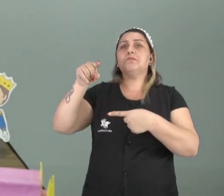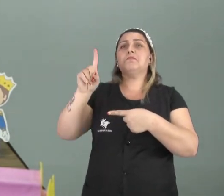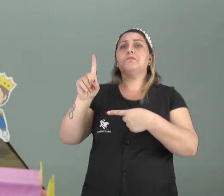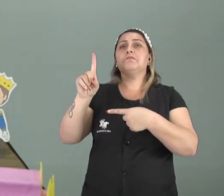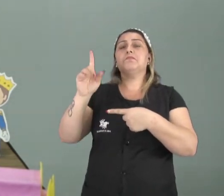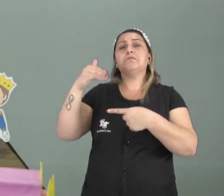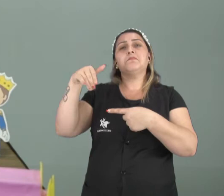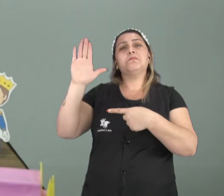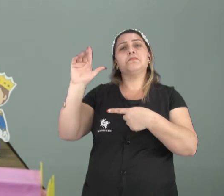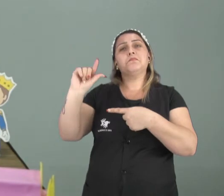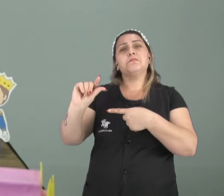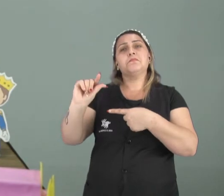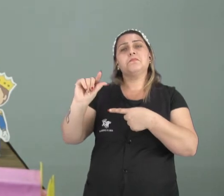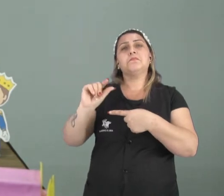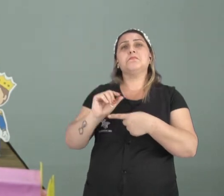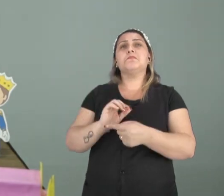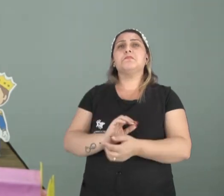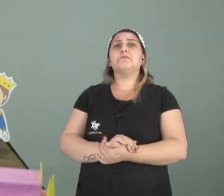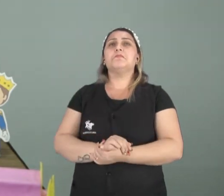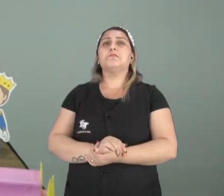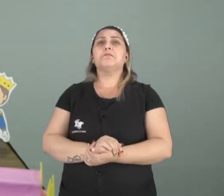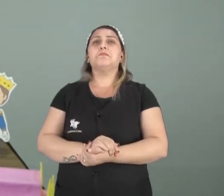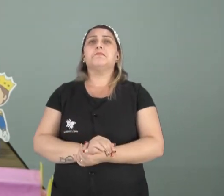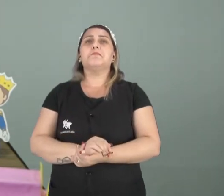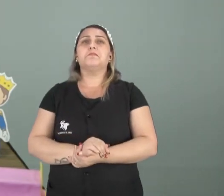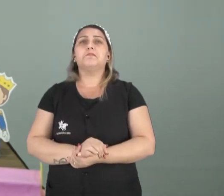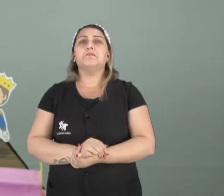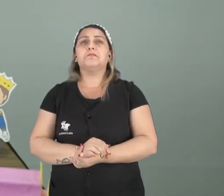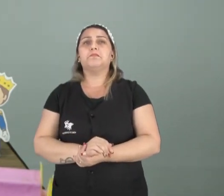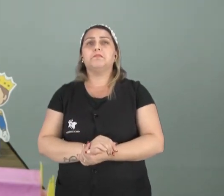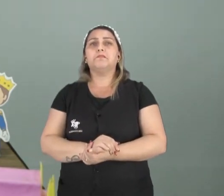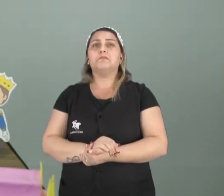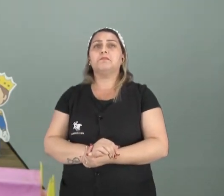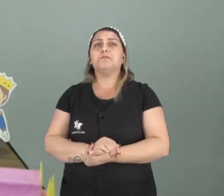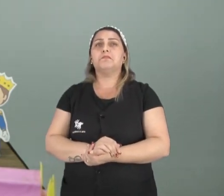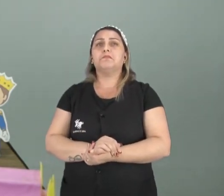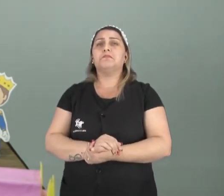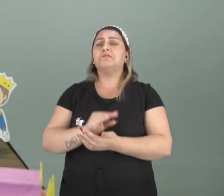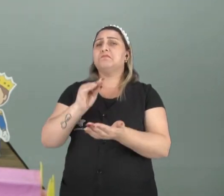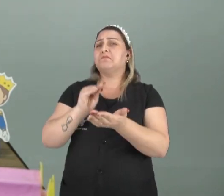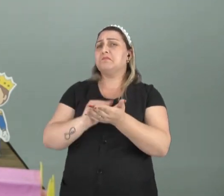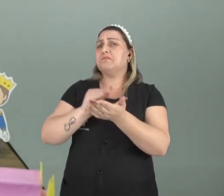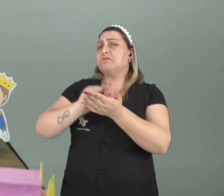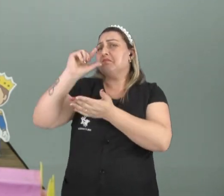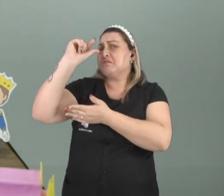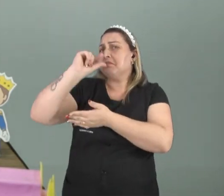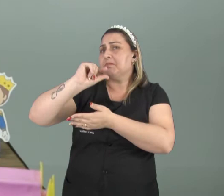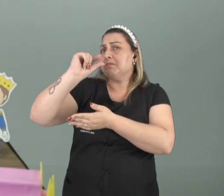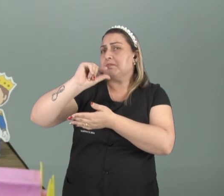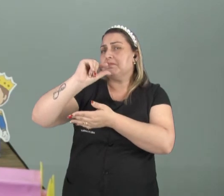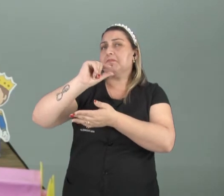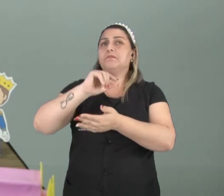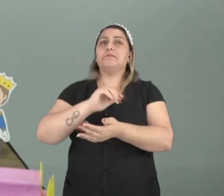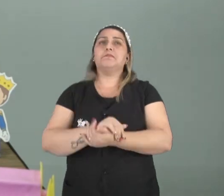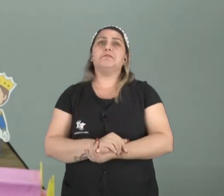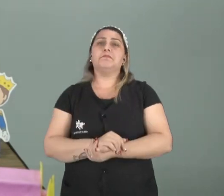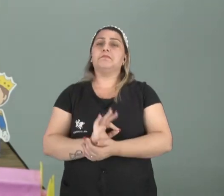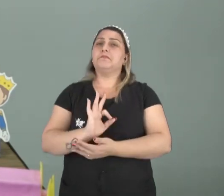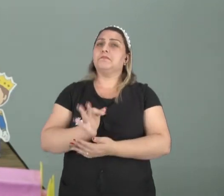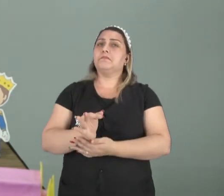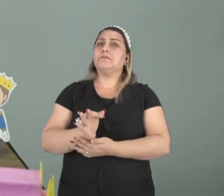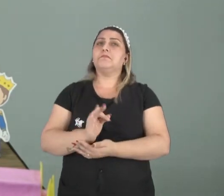1 palmo, mais de 1 palmo, aliás, porque eu medi 1 palmo e ainda está faltando,